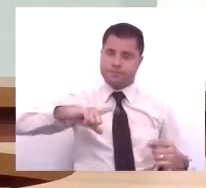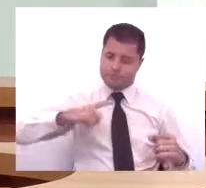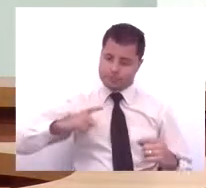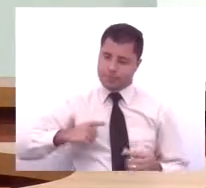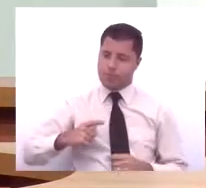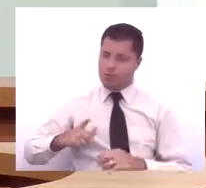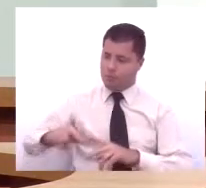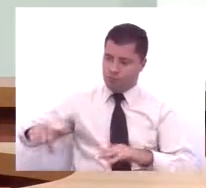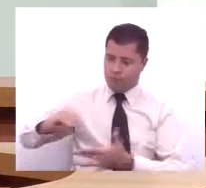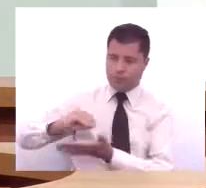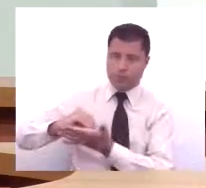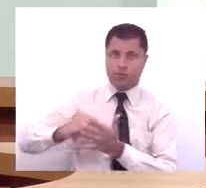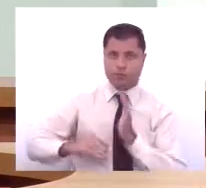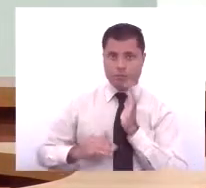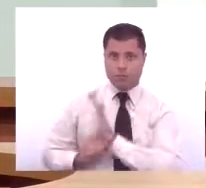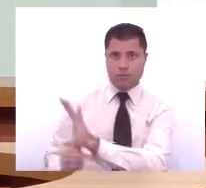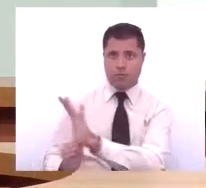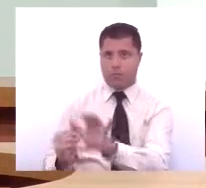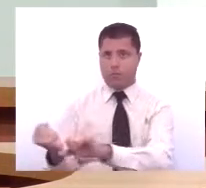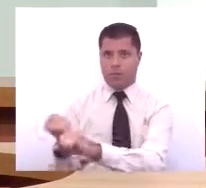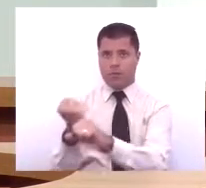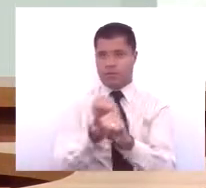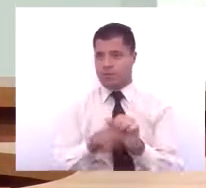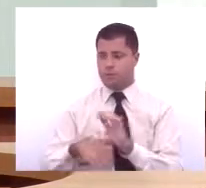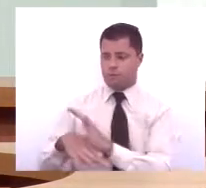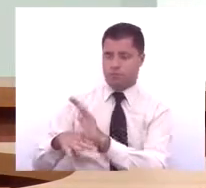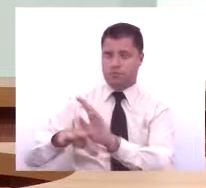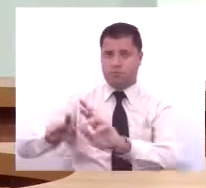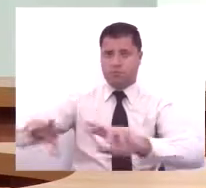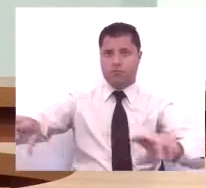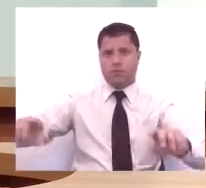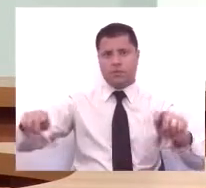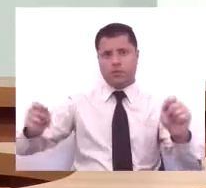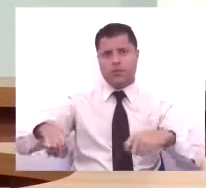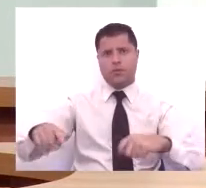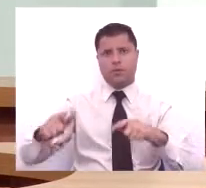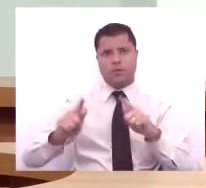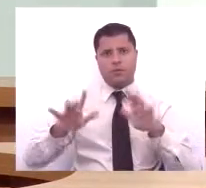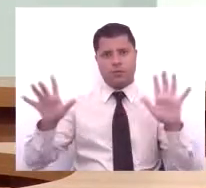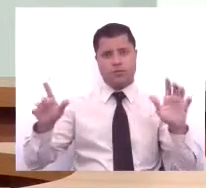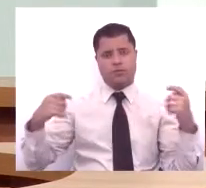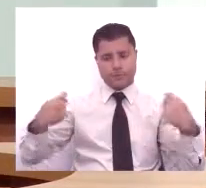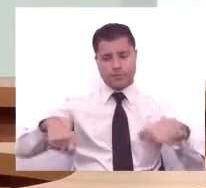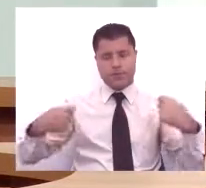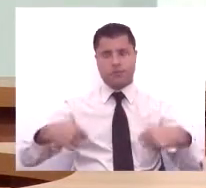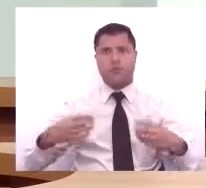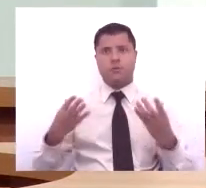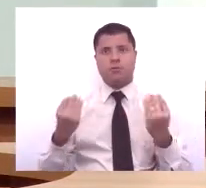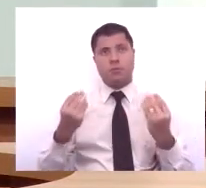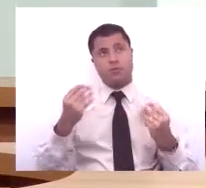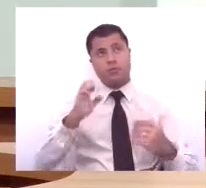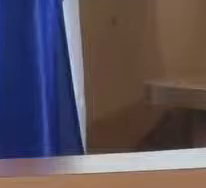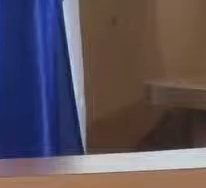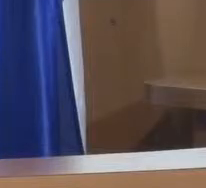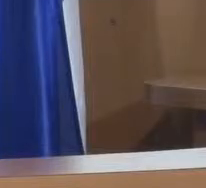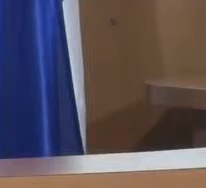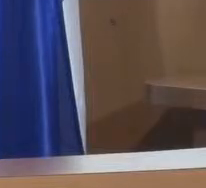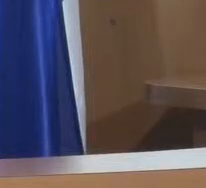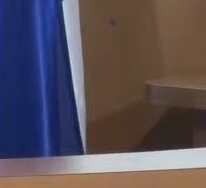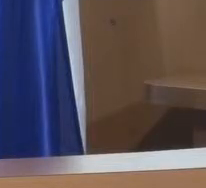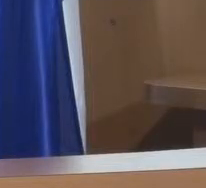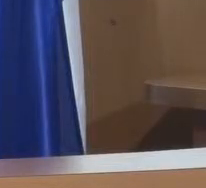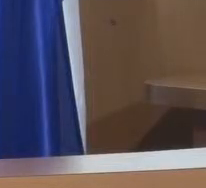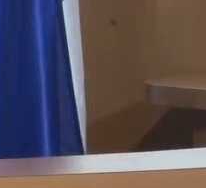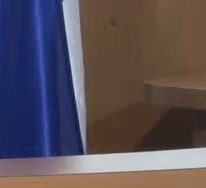temos na nossa cidade, que a nossa cidade tem direito de ter isso aí, que é uma cidade que contribui muito para o estado e para a União. No